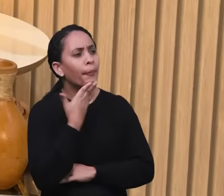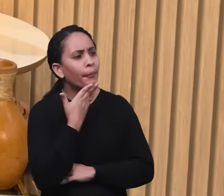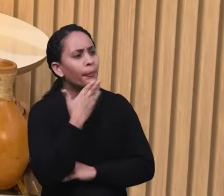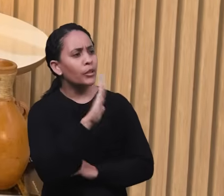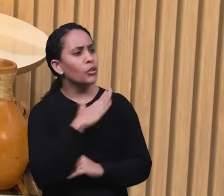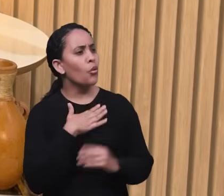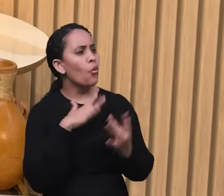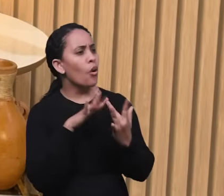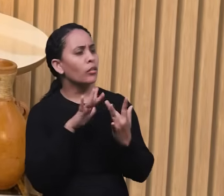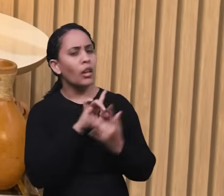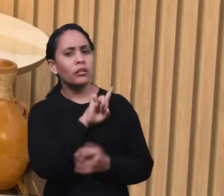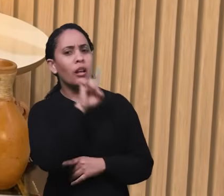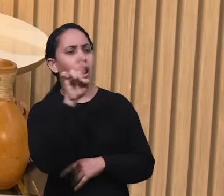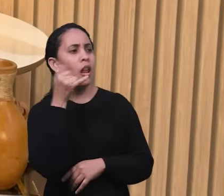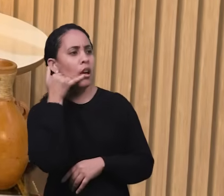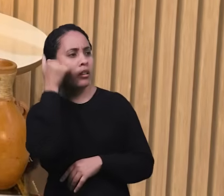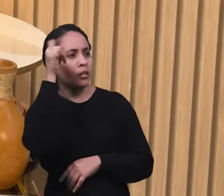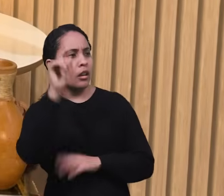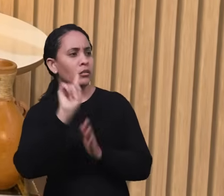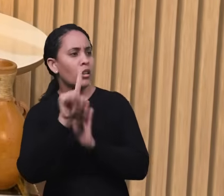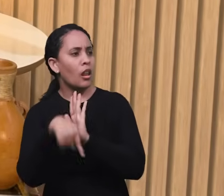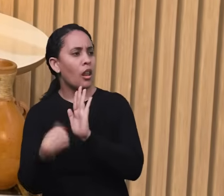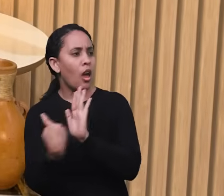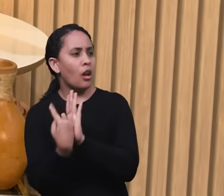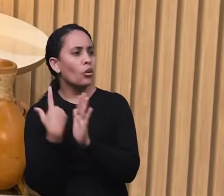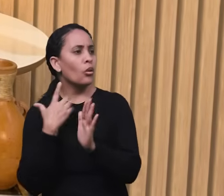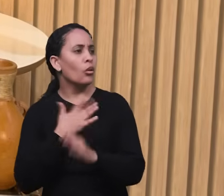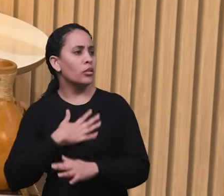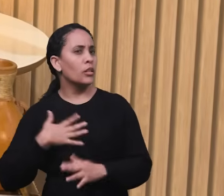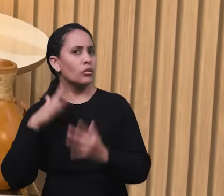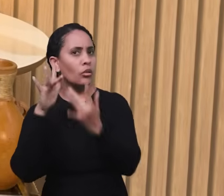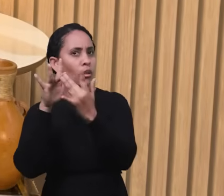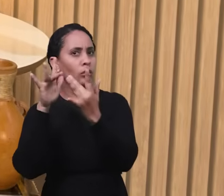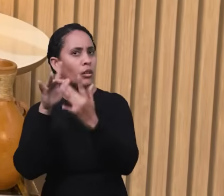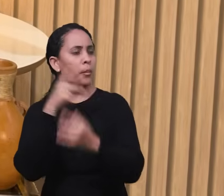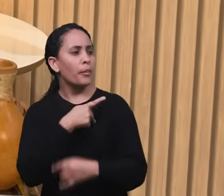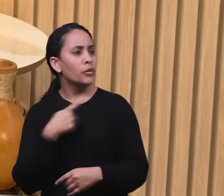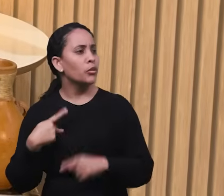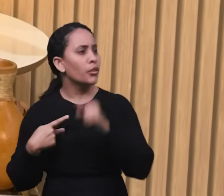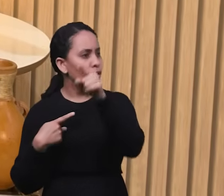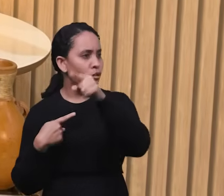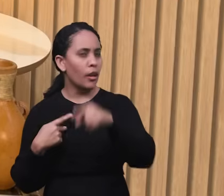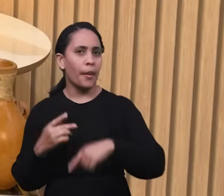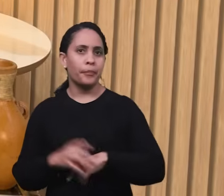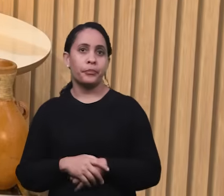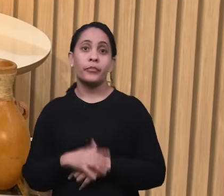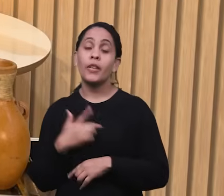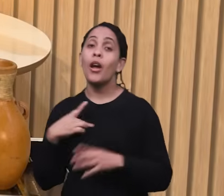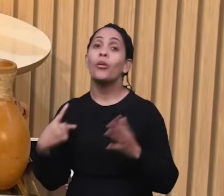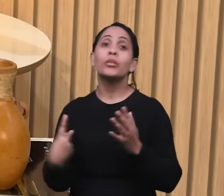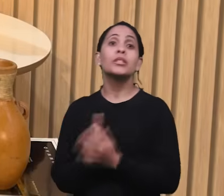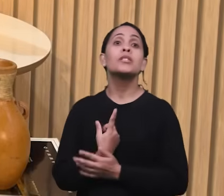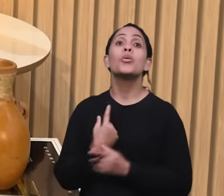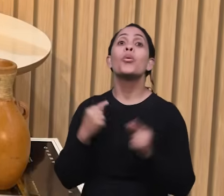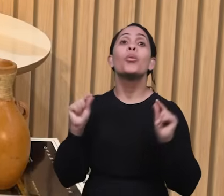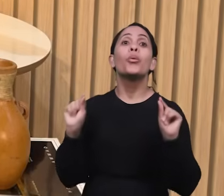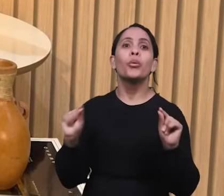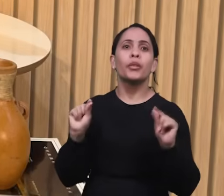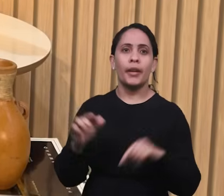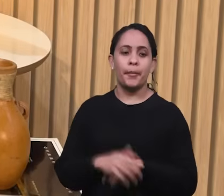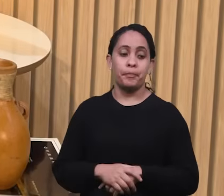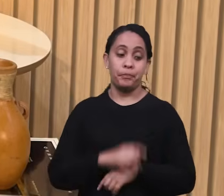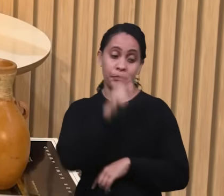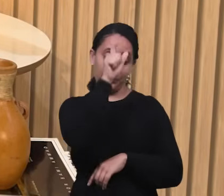que ele gostaria de ter contato com pastores do Sri Lanka. Resultado, através dessa irmã, do